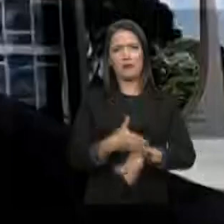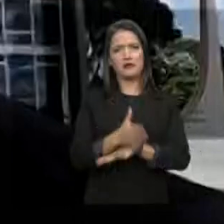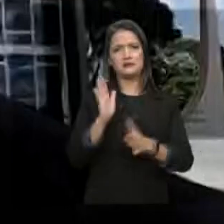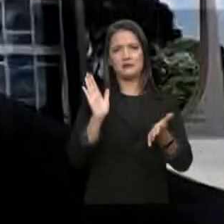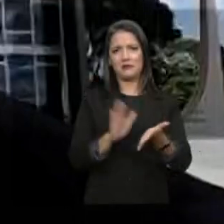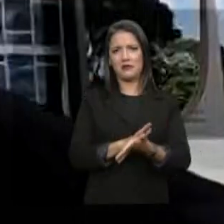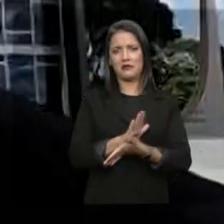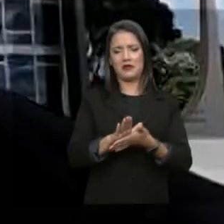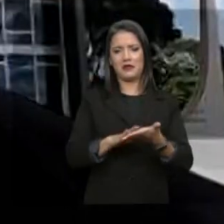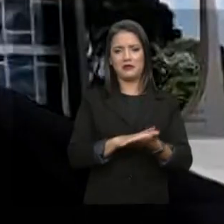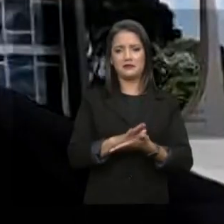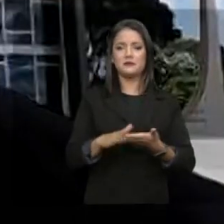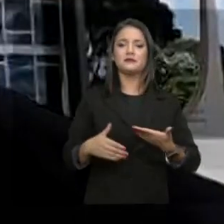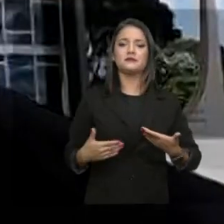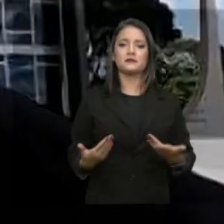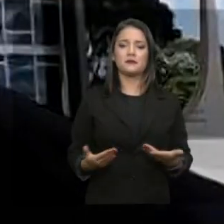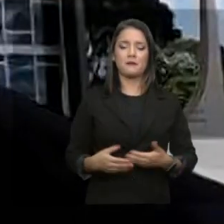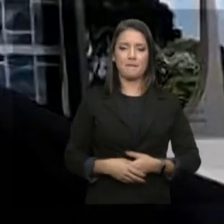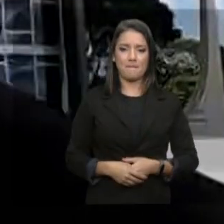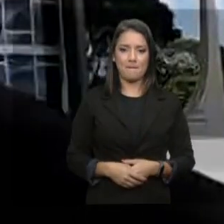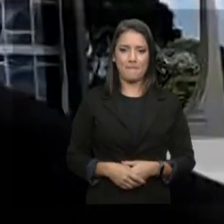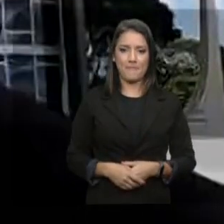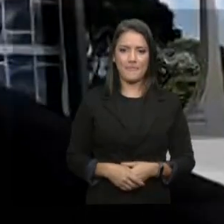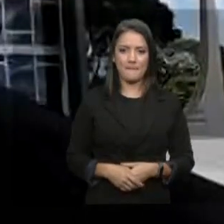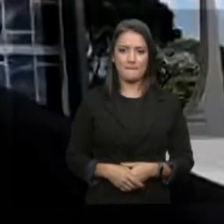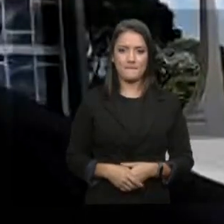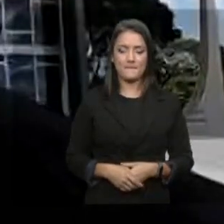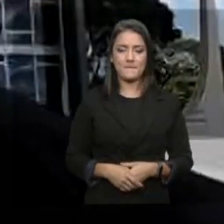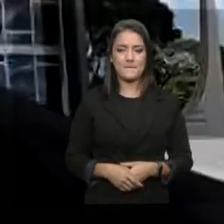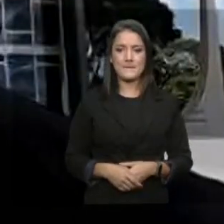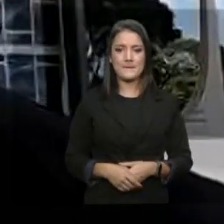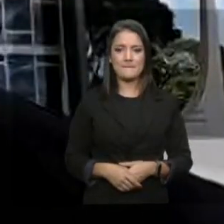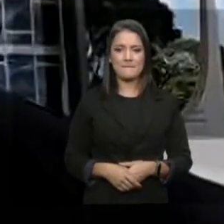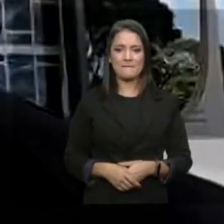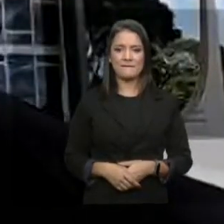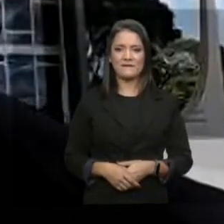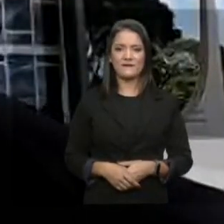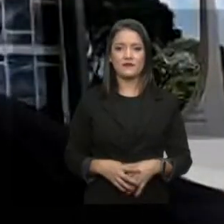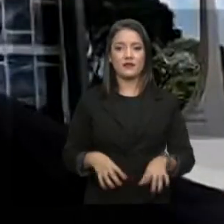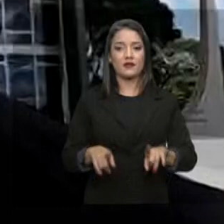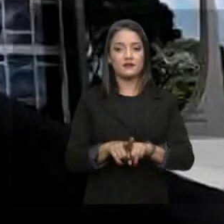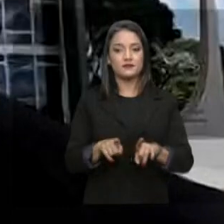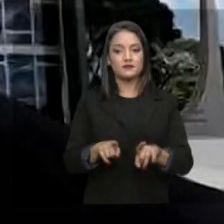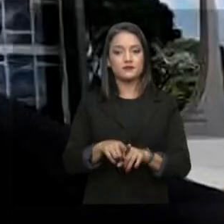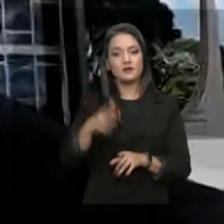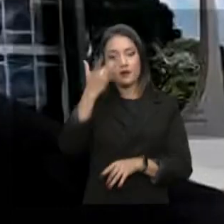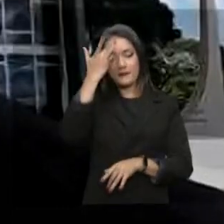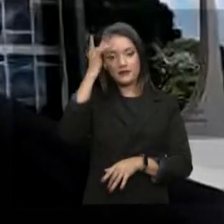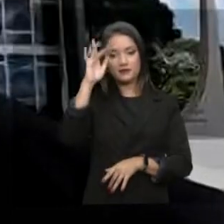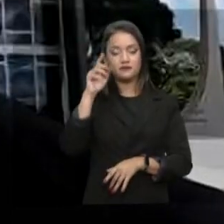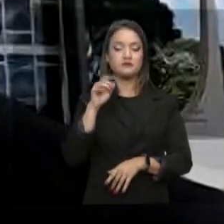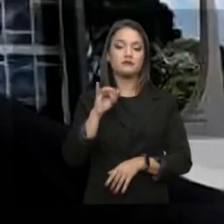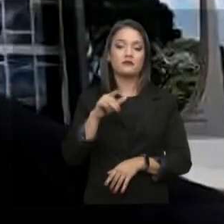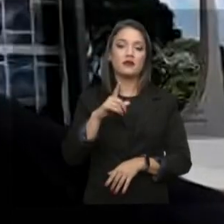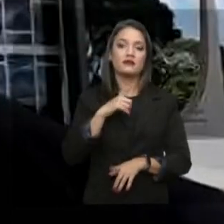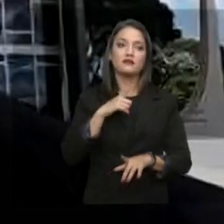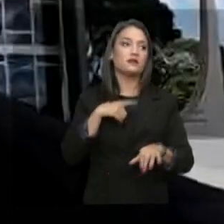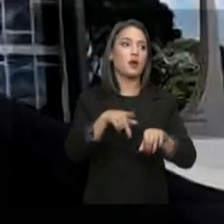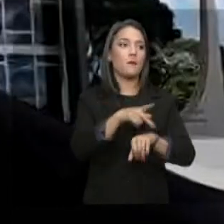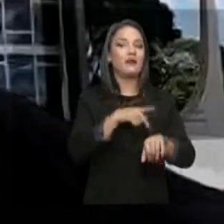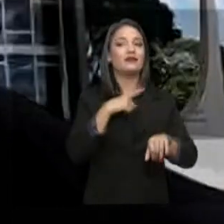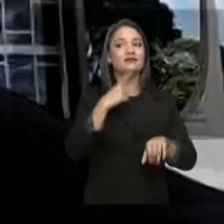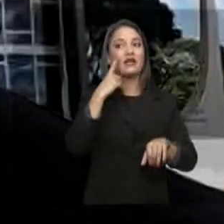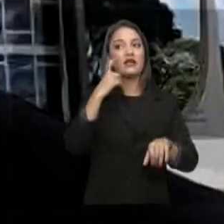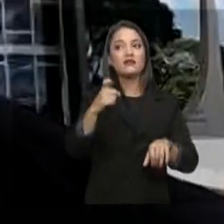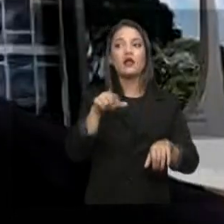direito público. Como já mencionou, lei, é incerto até se o referido Estado estrangeiro tem interesse no prosseguimento da extradição, uma